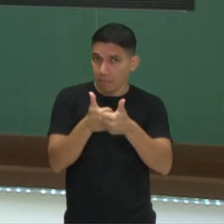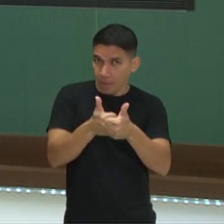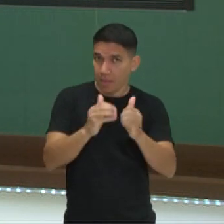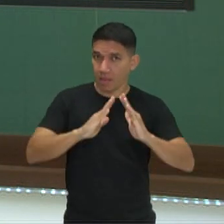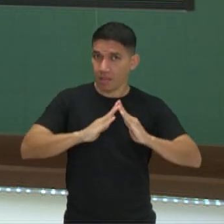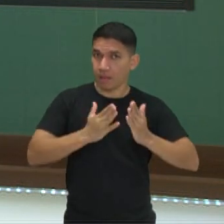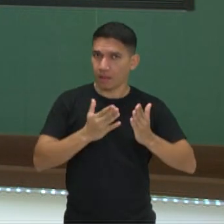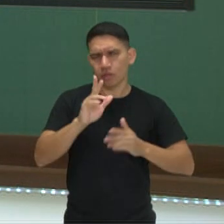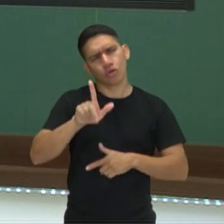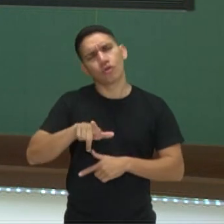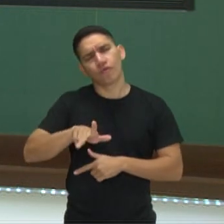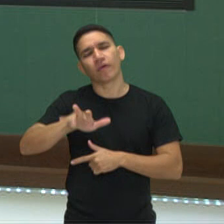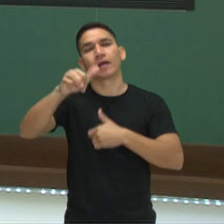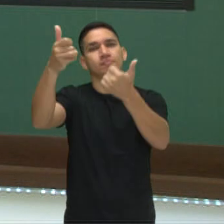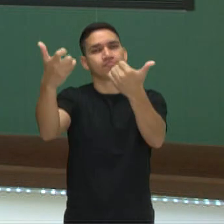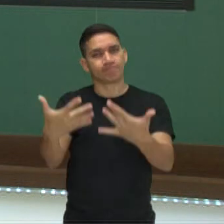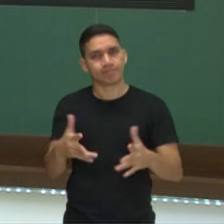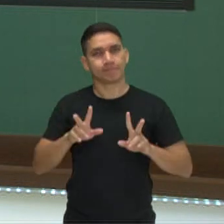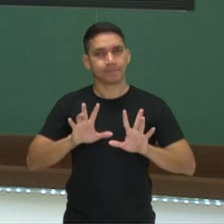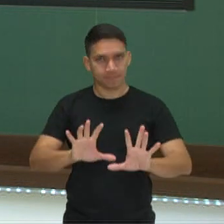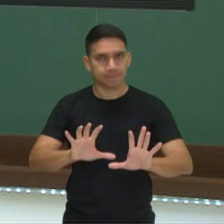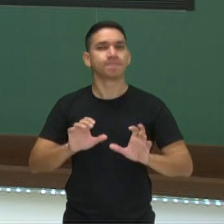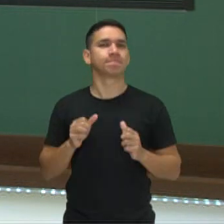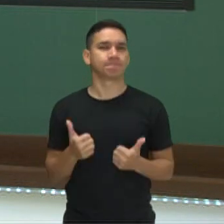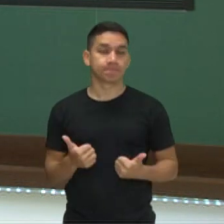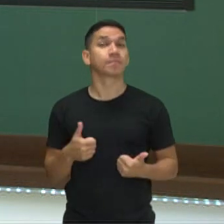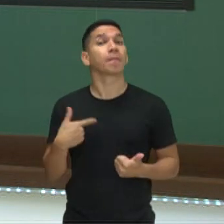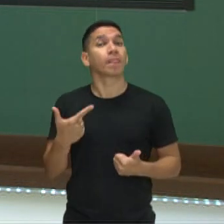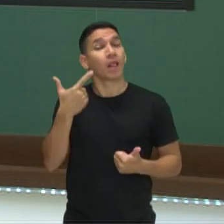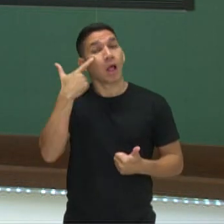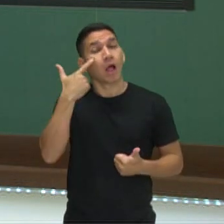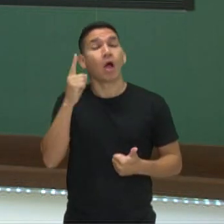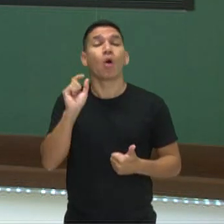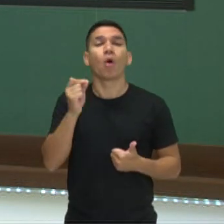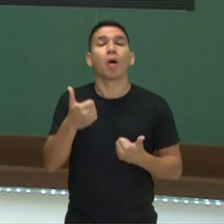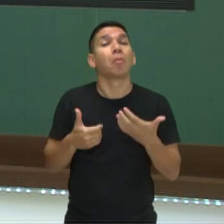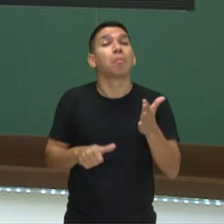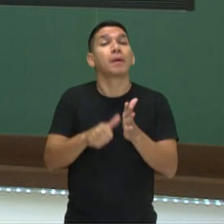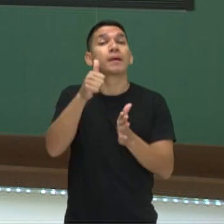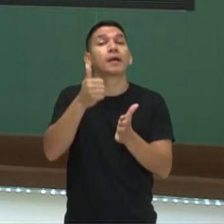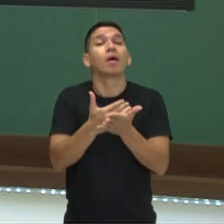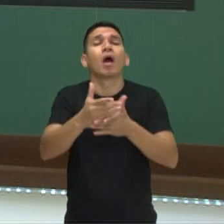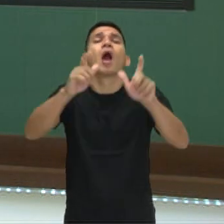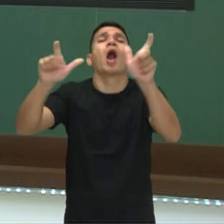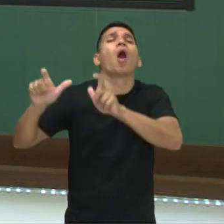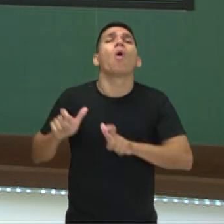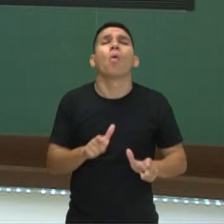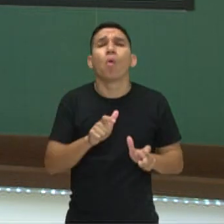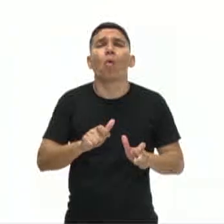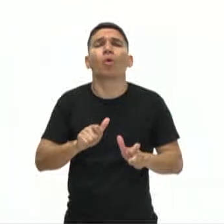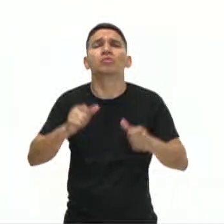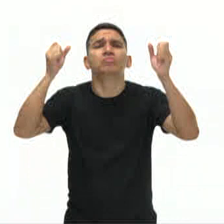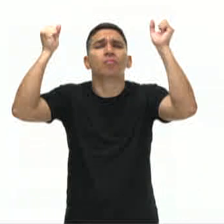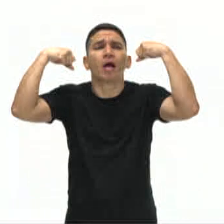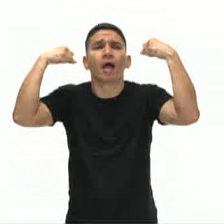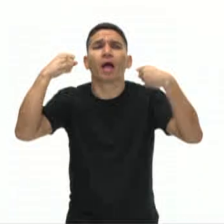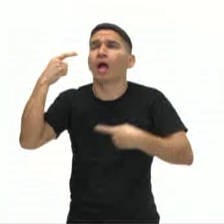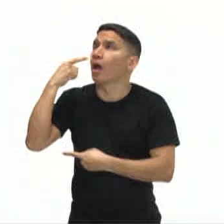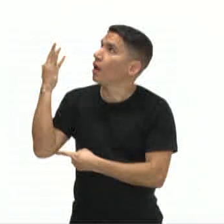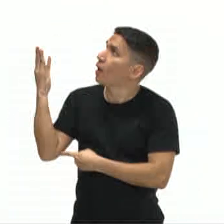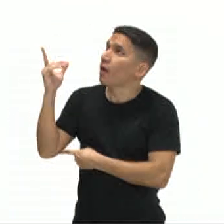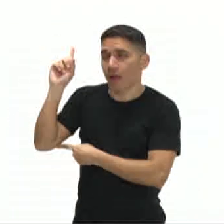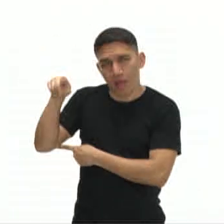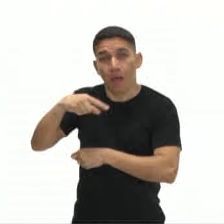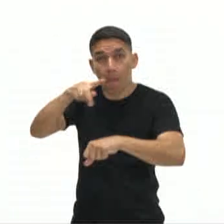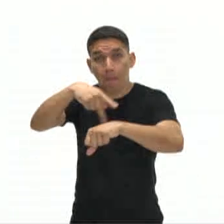essas coisas, ok? Muito bem, então vamos primeiro localizar o México. Então o México é um país da América do